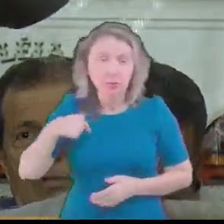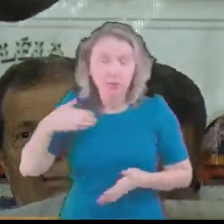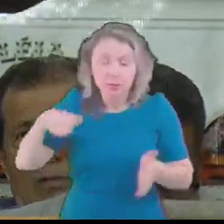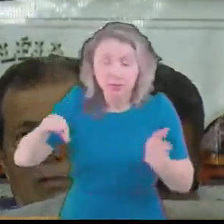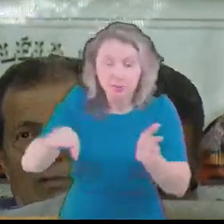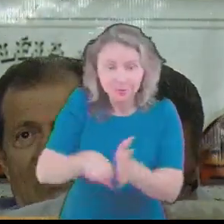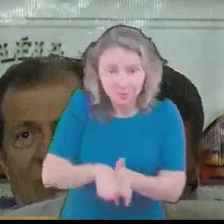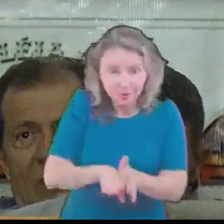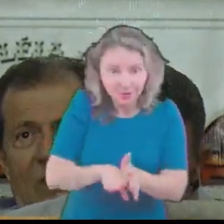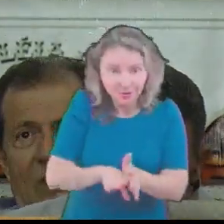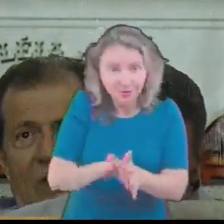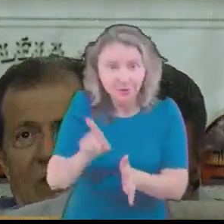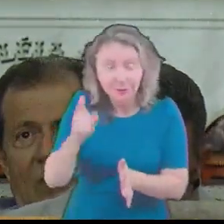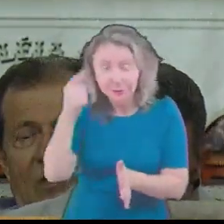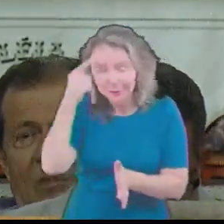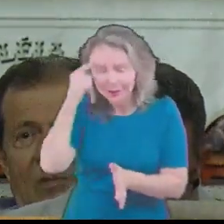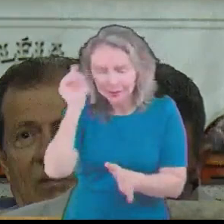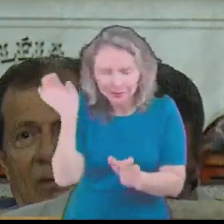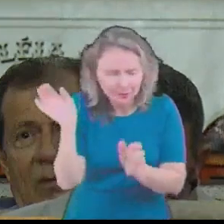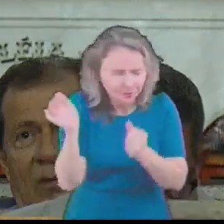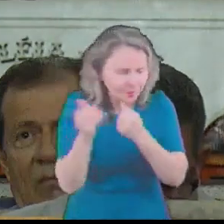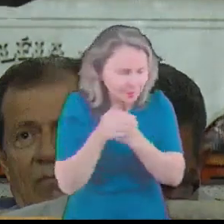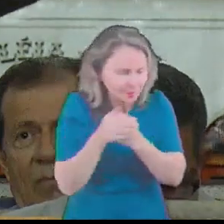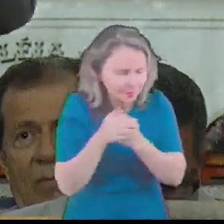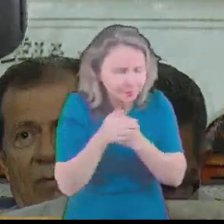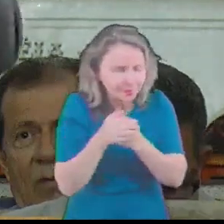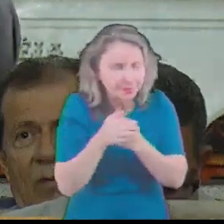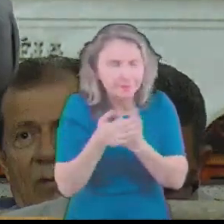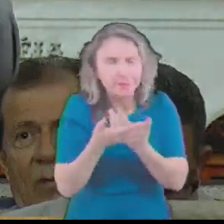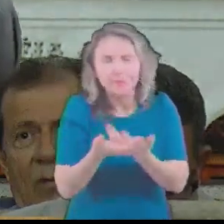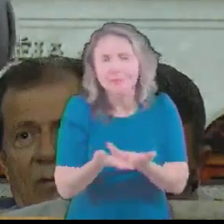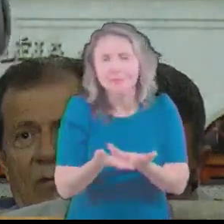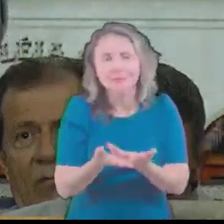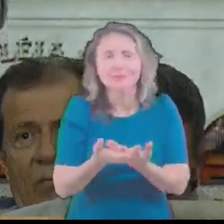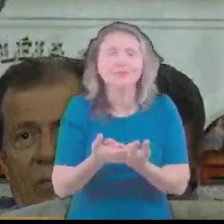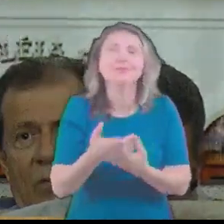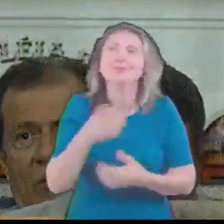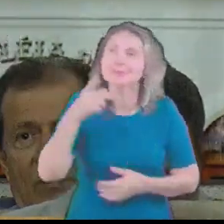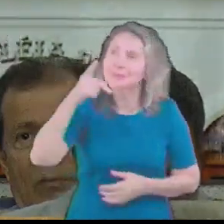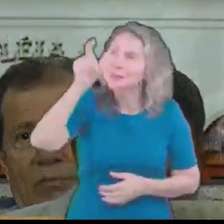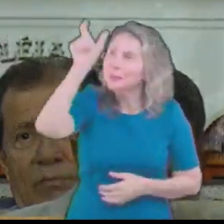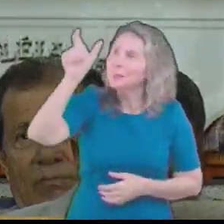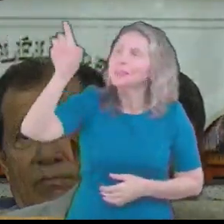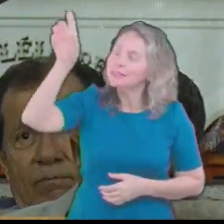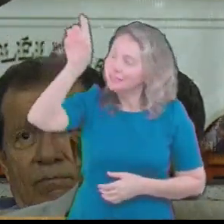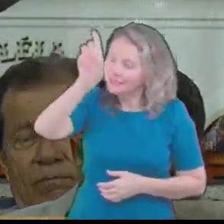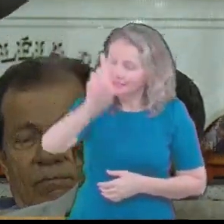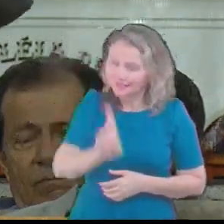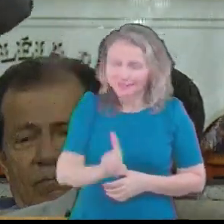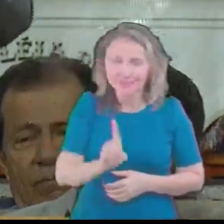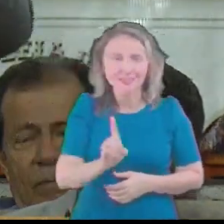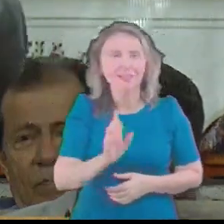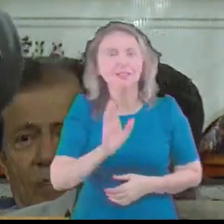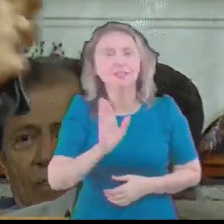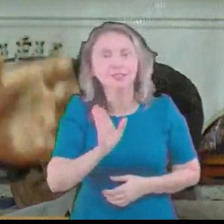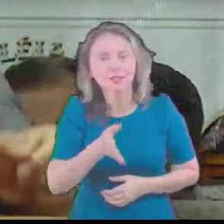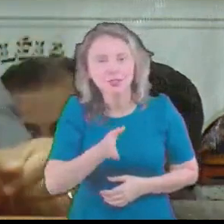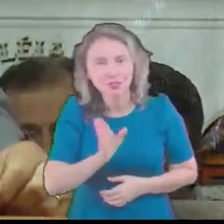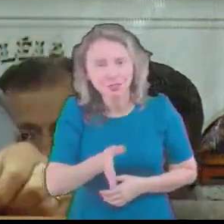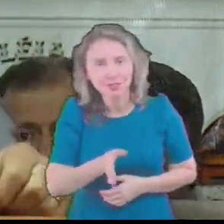quando eu penso que te deixei na montanha, eu chego no abismo, a tua presença já está me